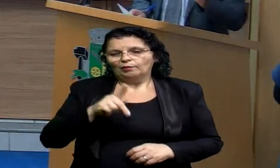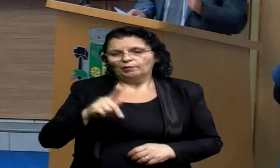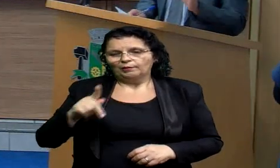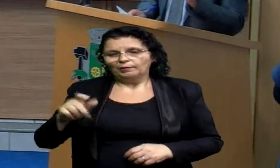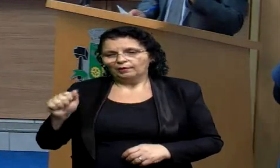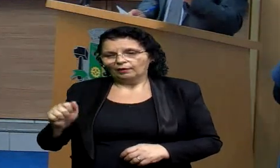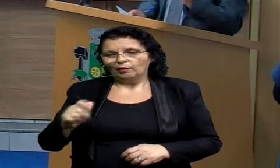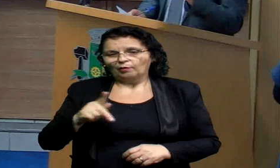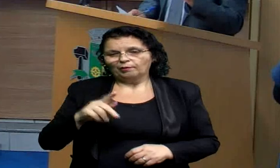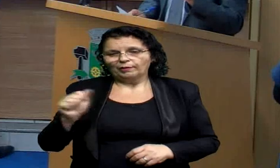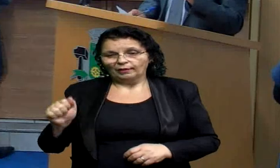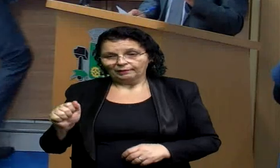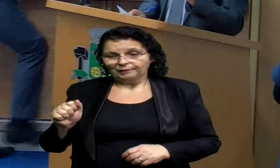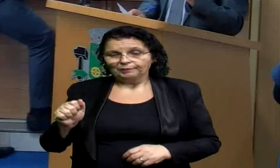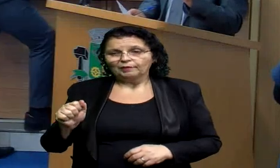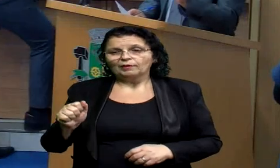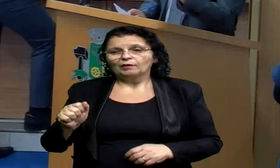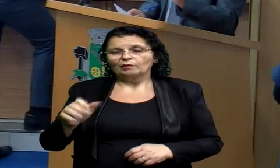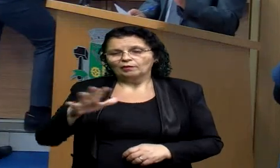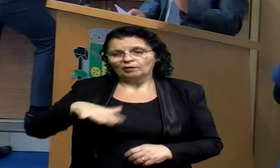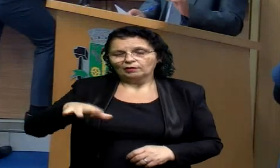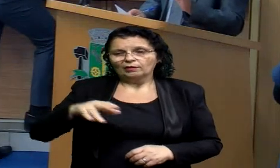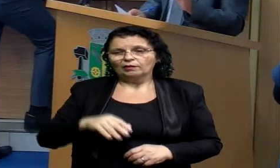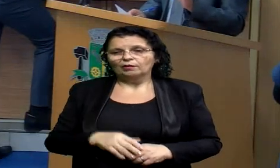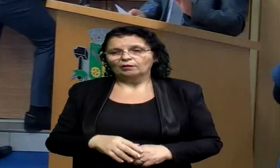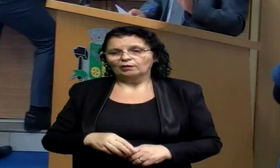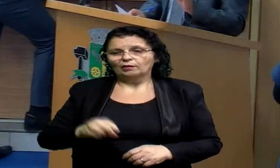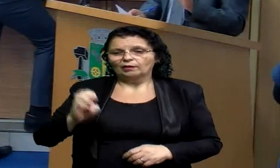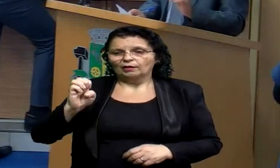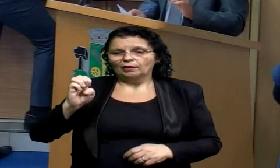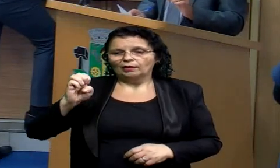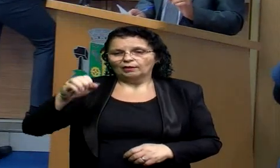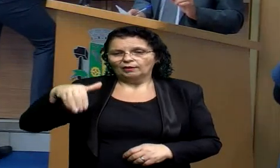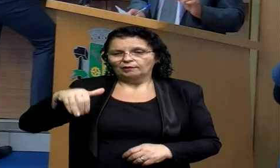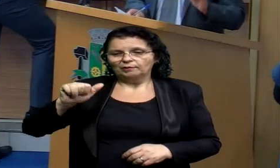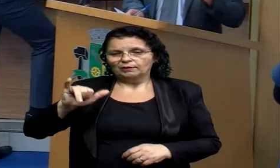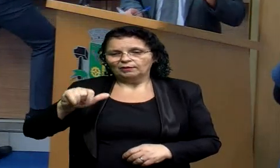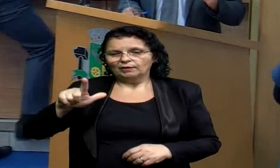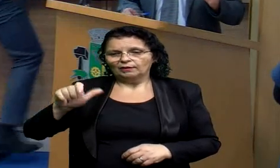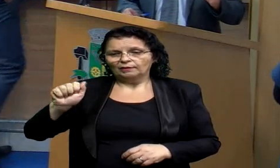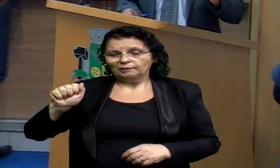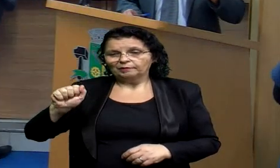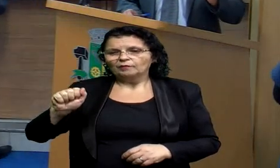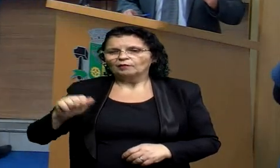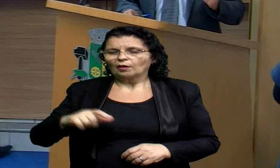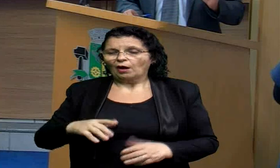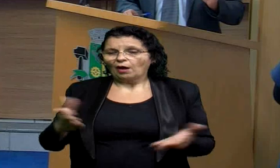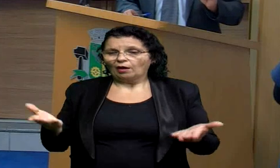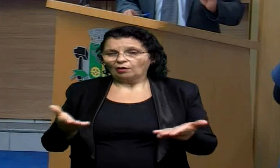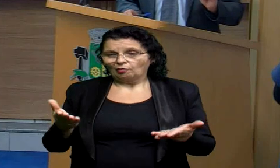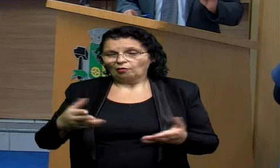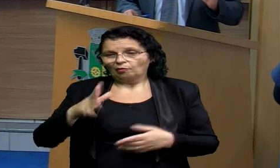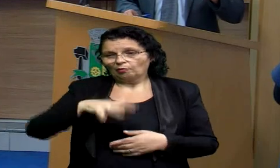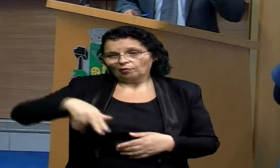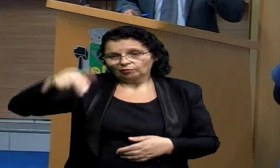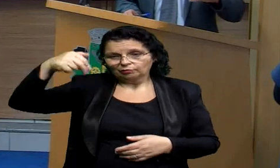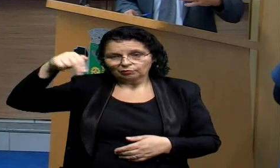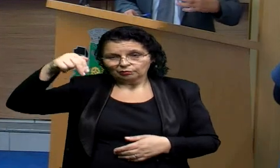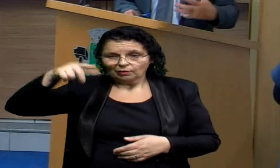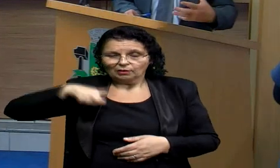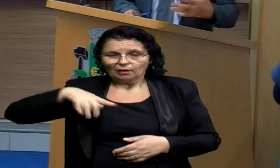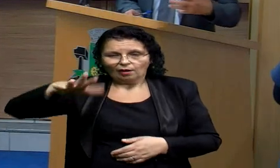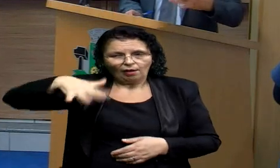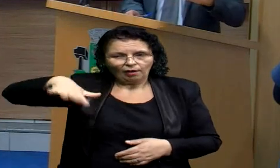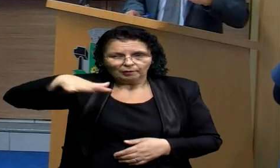ou pa lá na na na UBS Emília cosm Serqueira que agora o nosso povo da zona norte lá